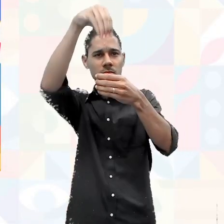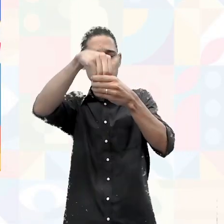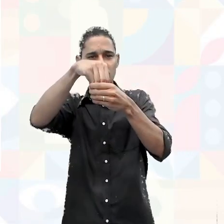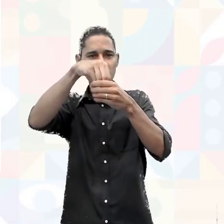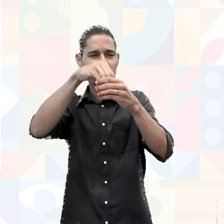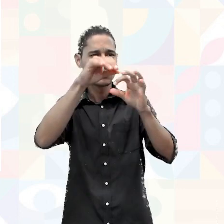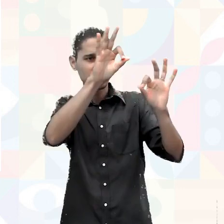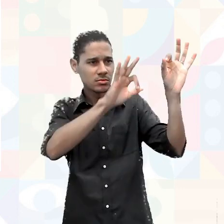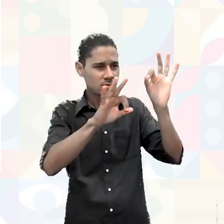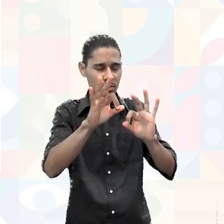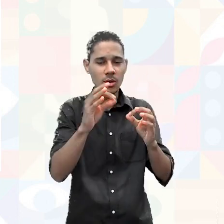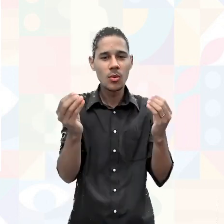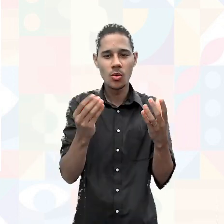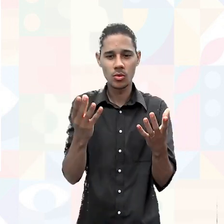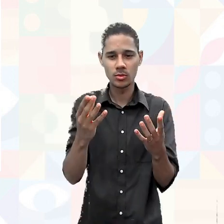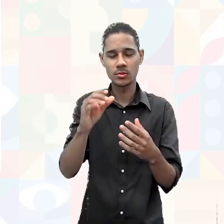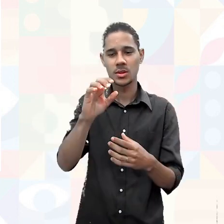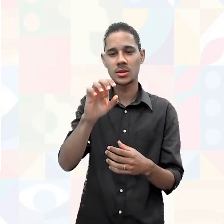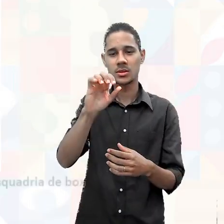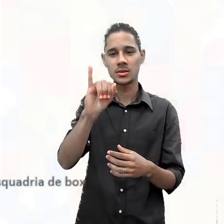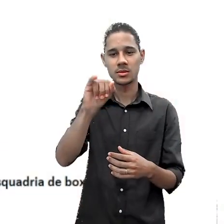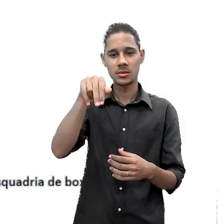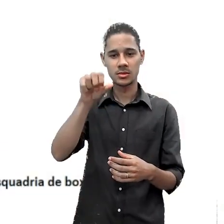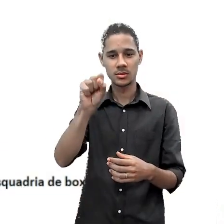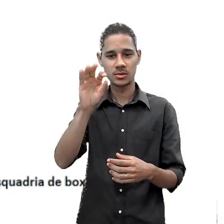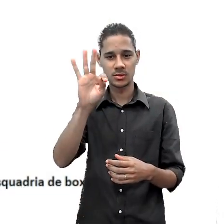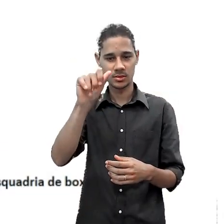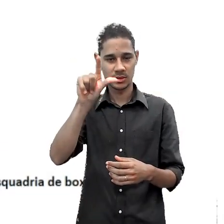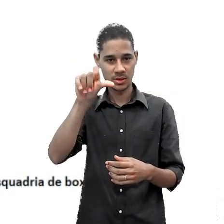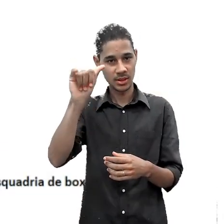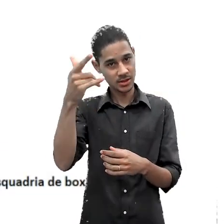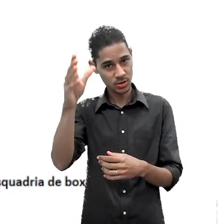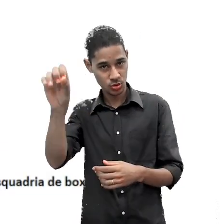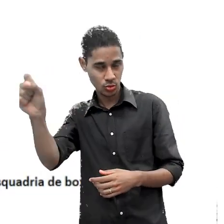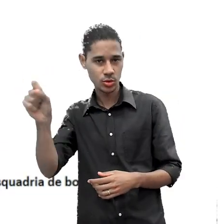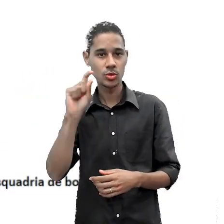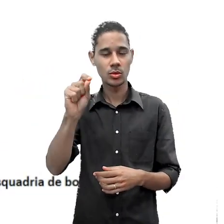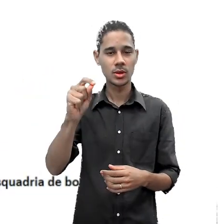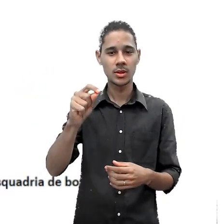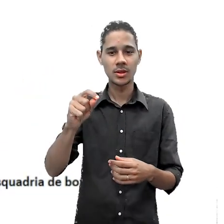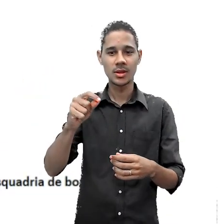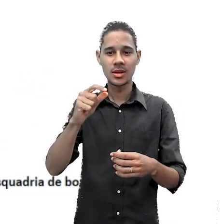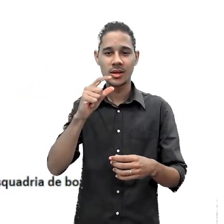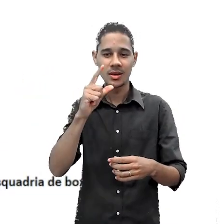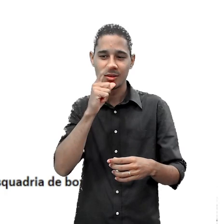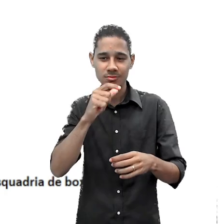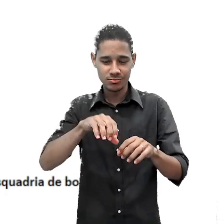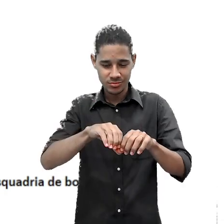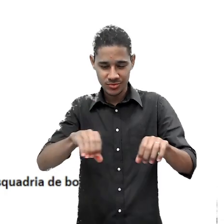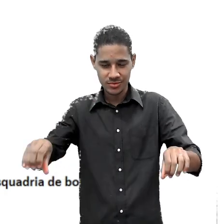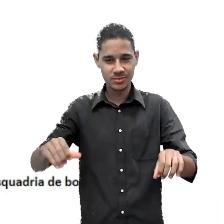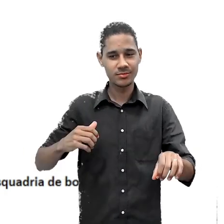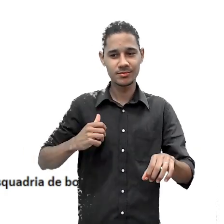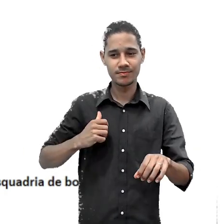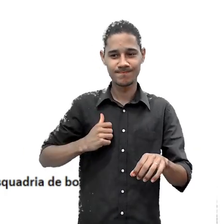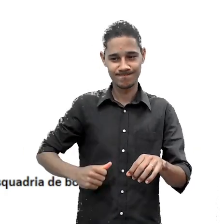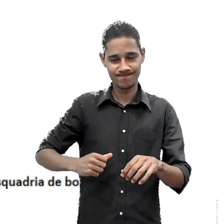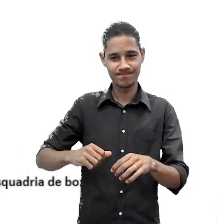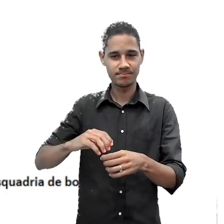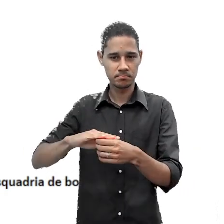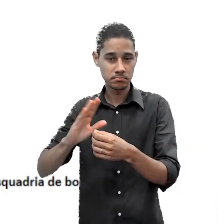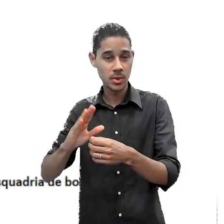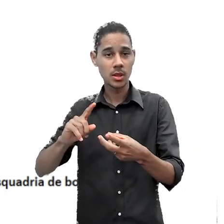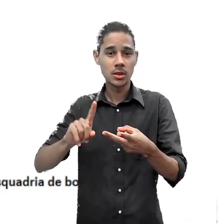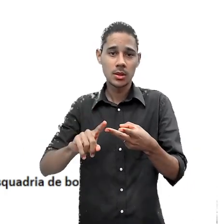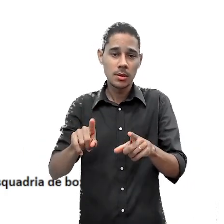certo? O que são as instalações prediais? Instalações hidrossanitárias, as instalações elétricas e também